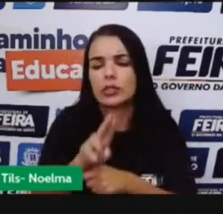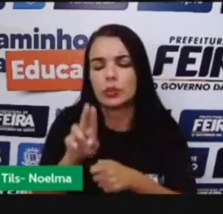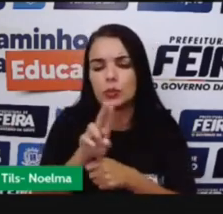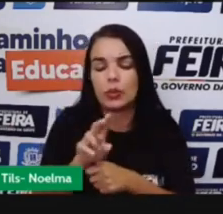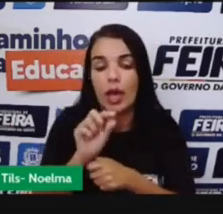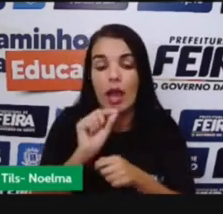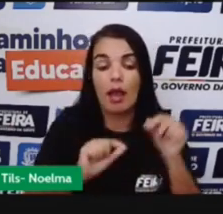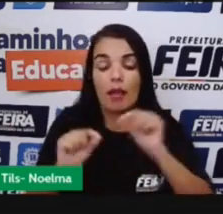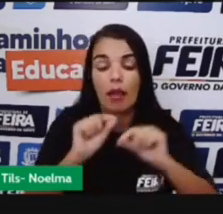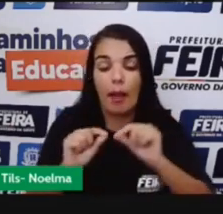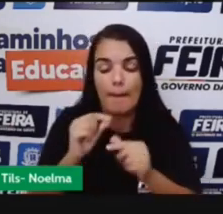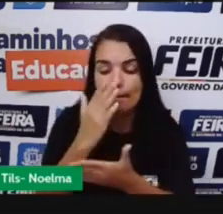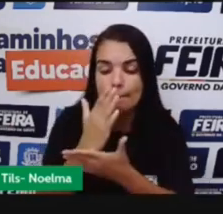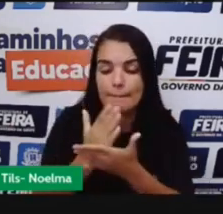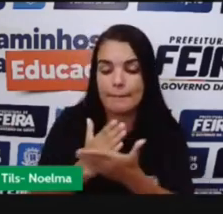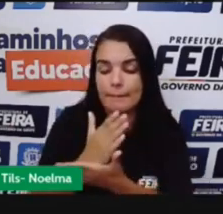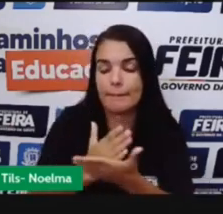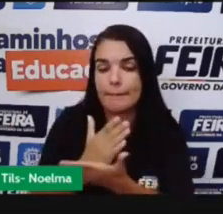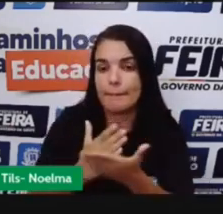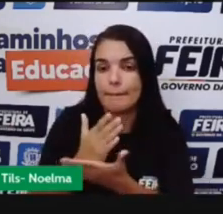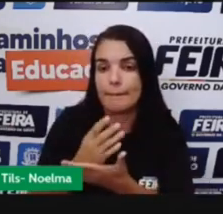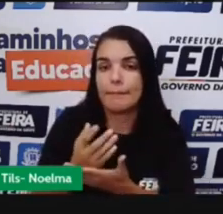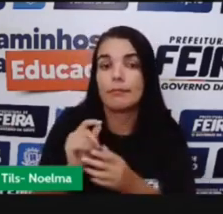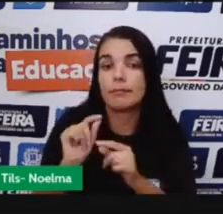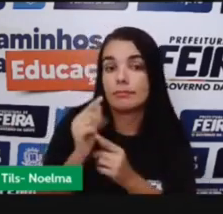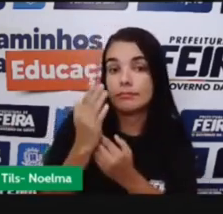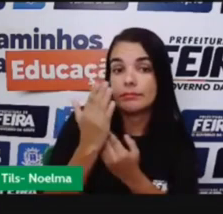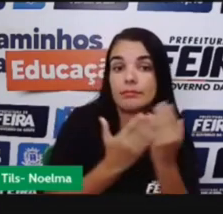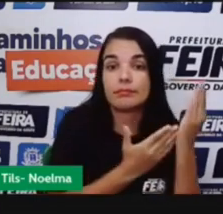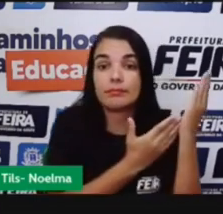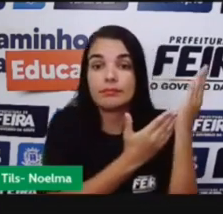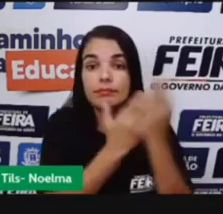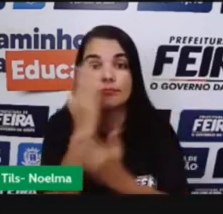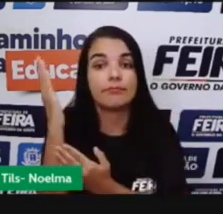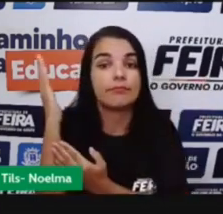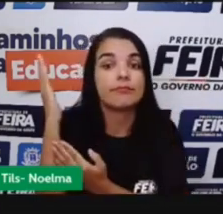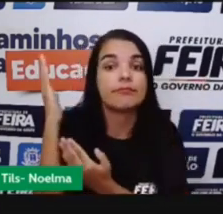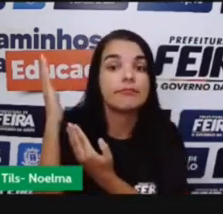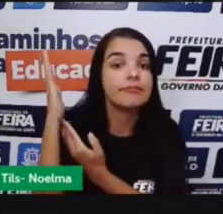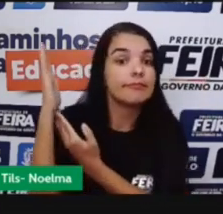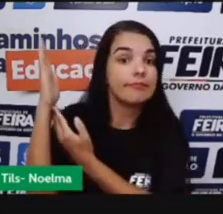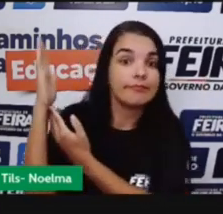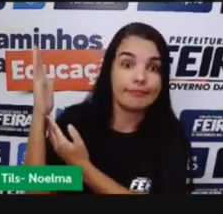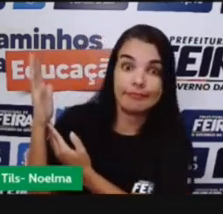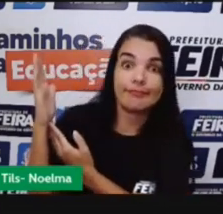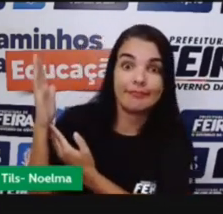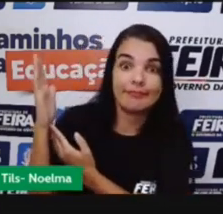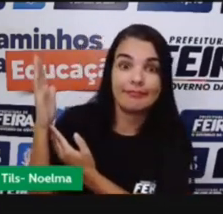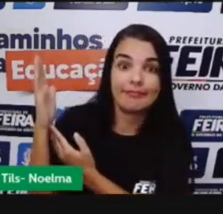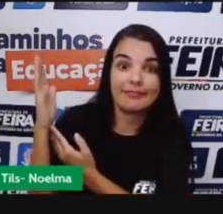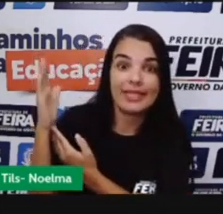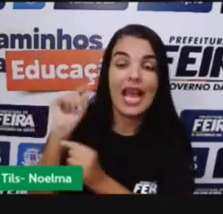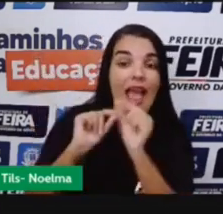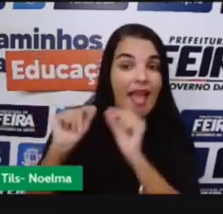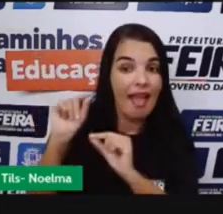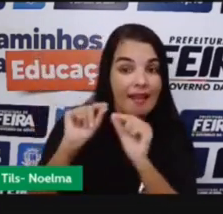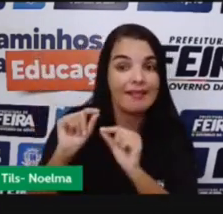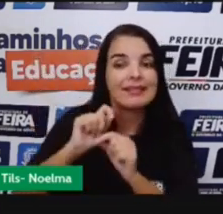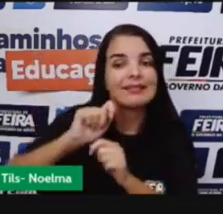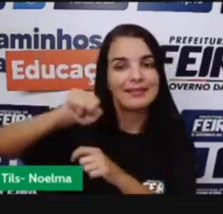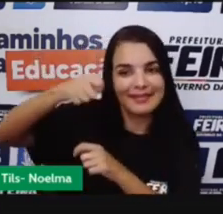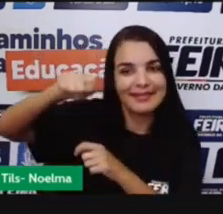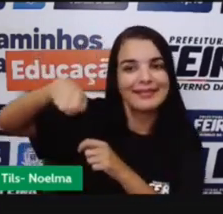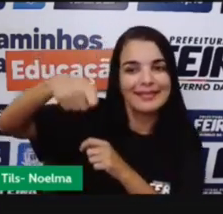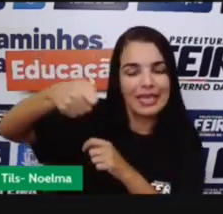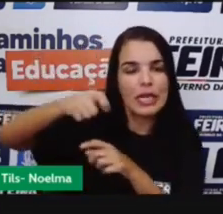divisão é esse aqui, ó. Esse é o símbolo utilizado. utilizado, é o símbolo de dividir.